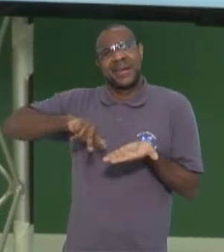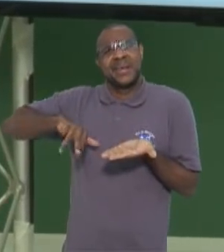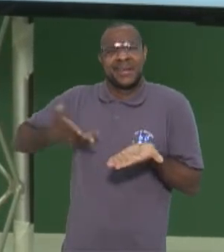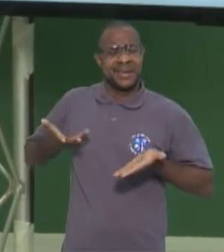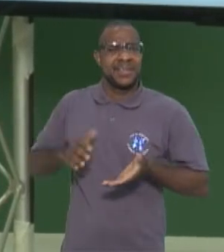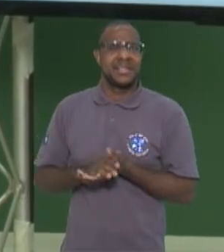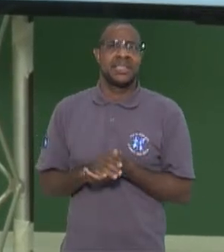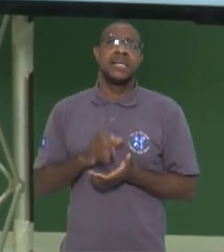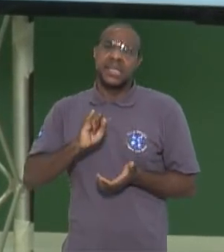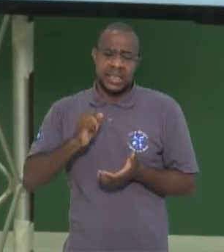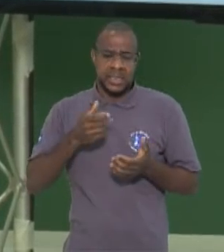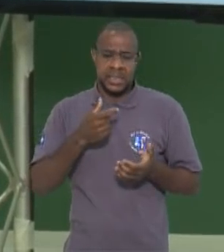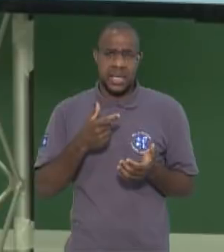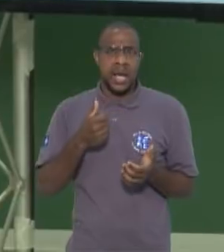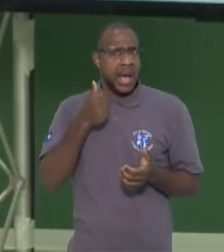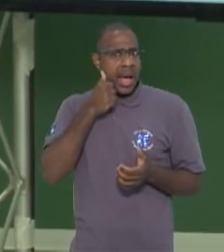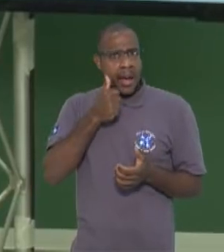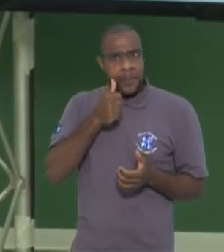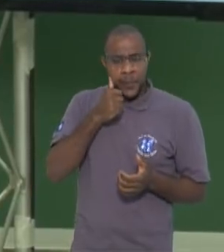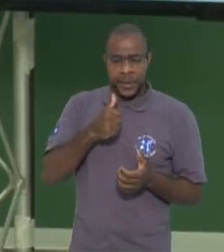no...